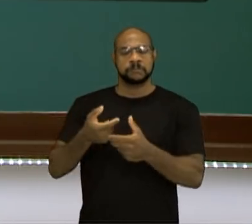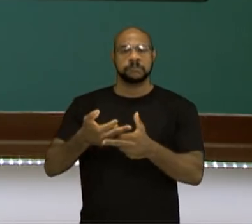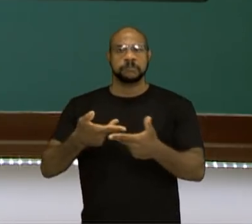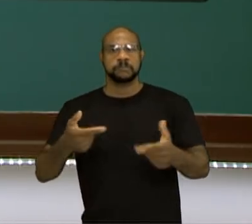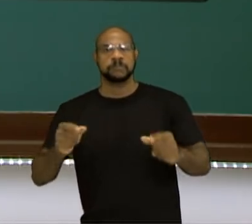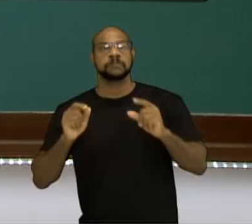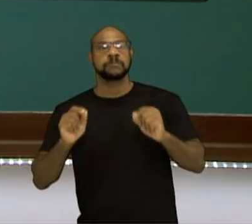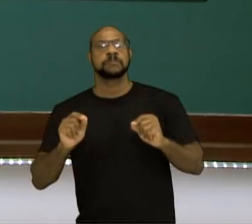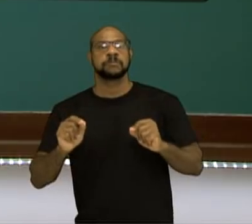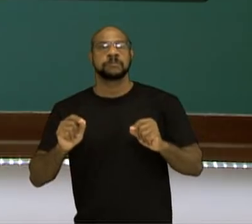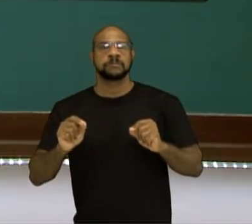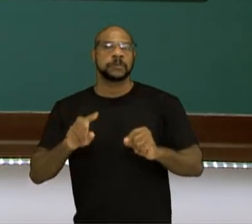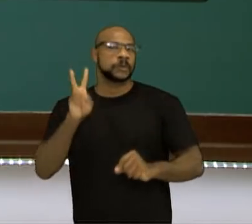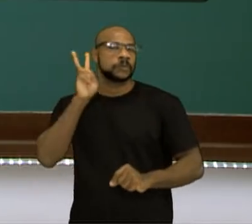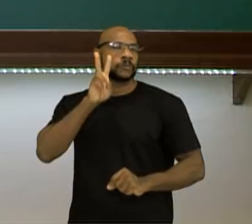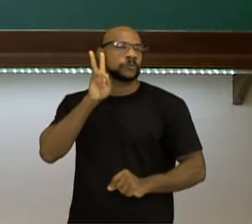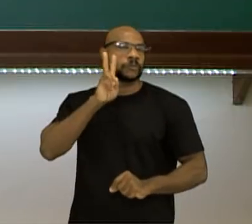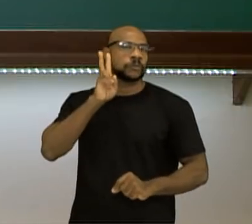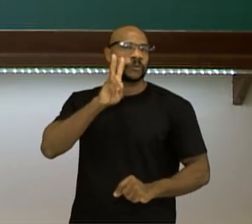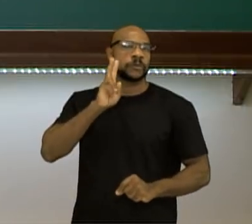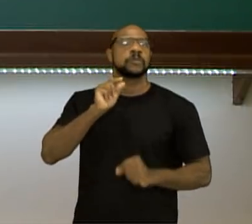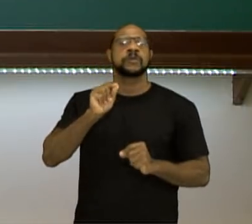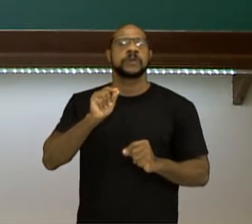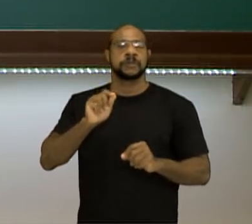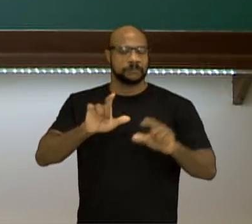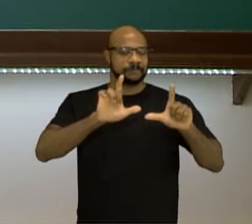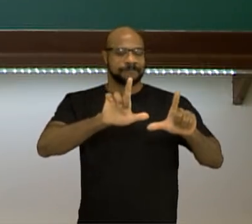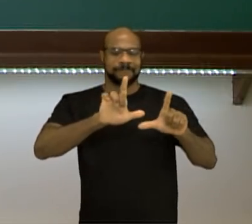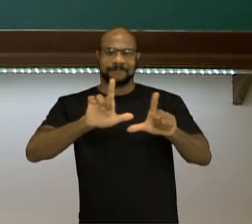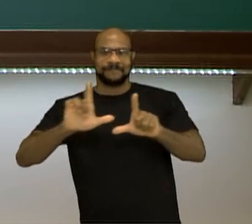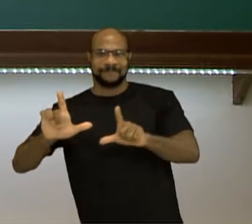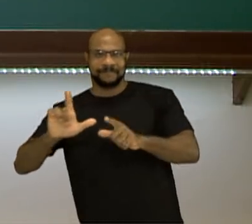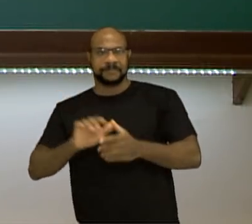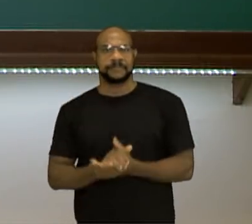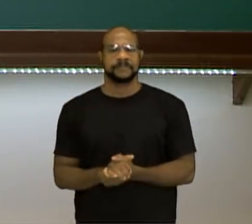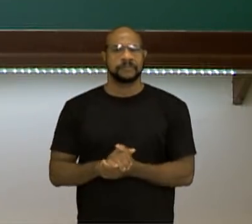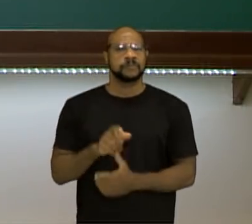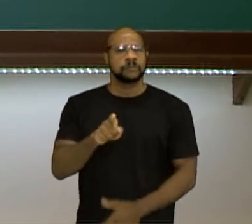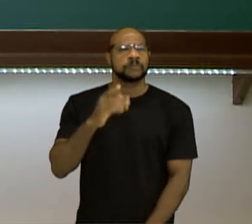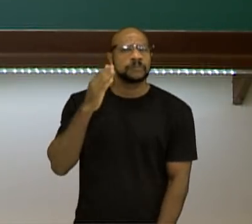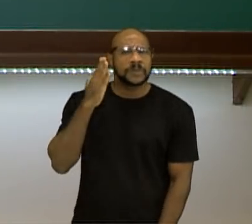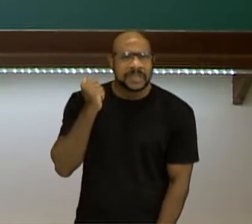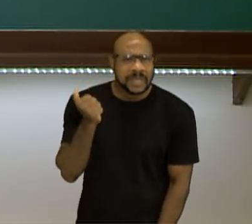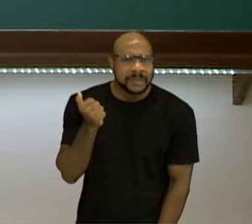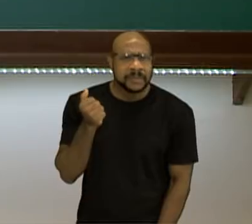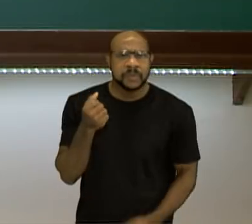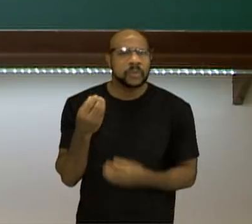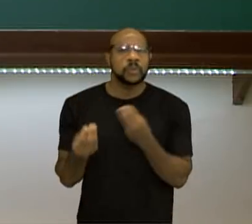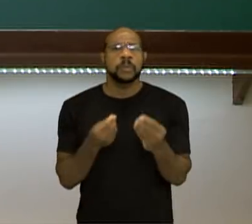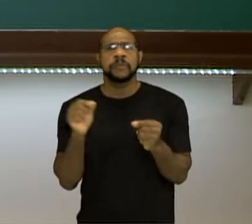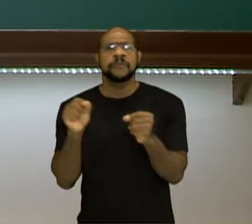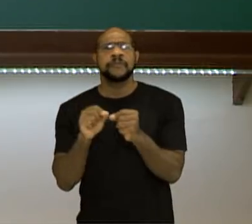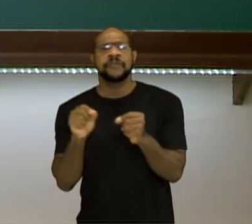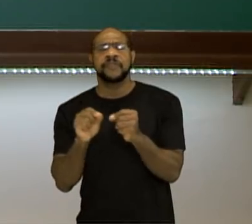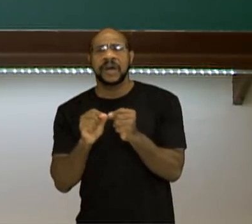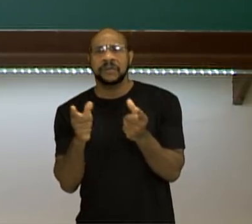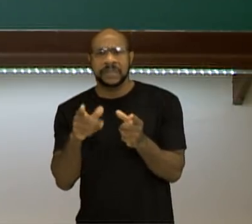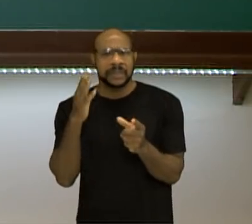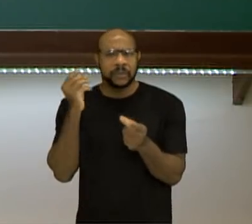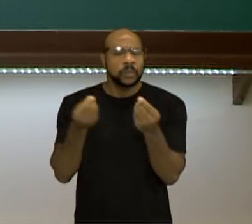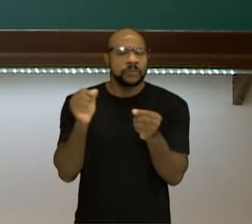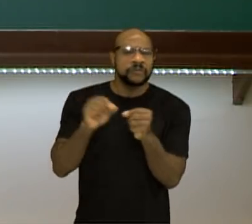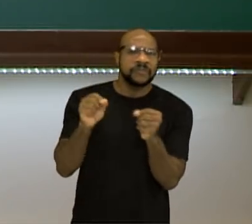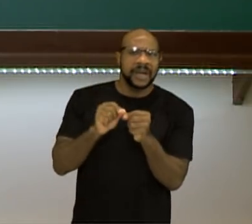compõem as histórias em quadrinhos. Você sabe como são elaboradas